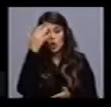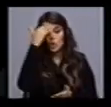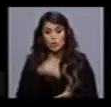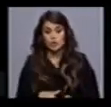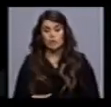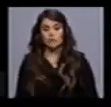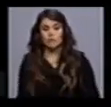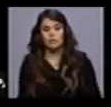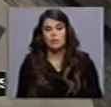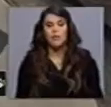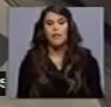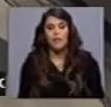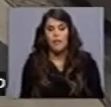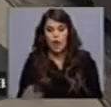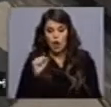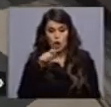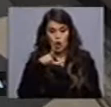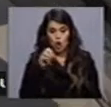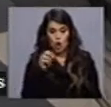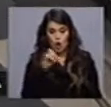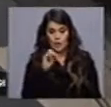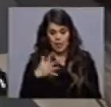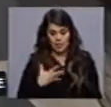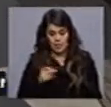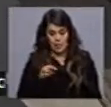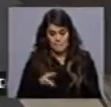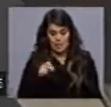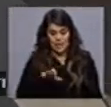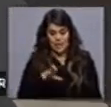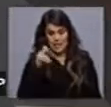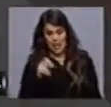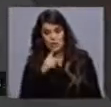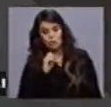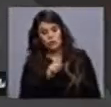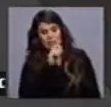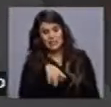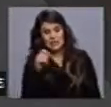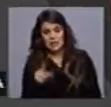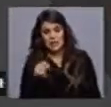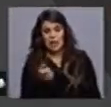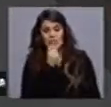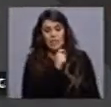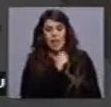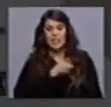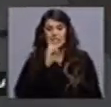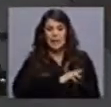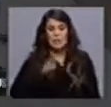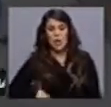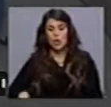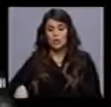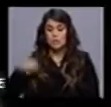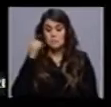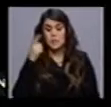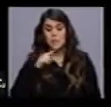sementes da Glória da Manhã, conseguem todas elas sobreviver a doses 6 milhões de vezes superior à dose utilizada para esterilizar a água. E,